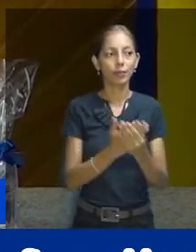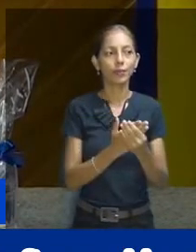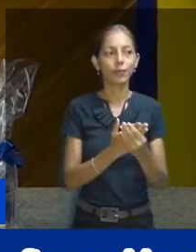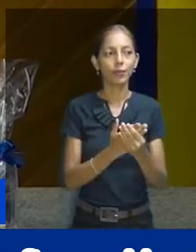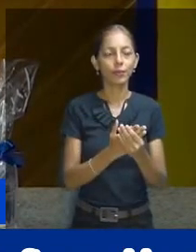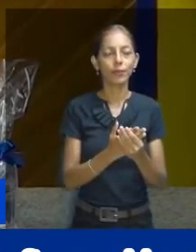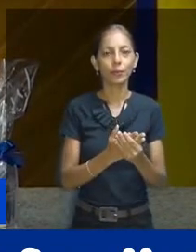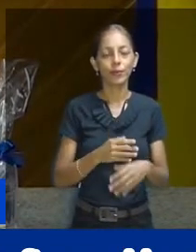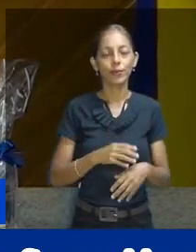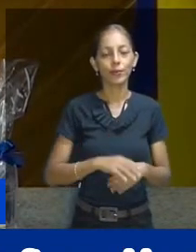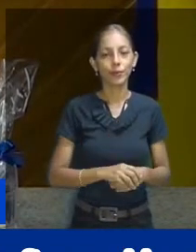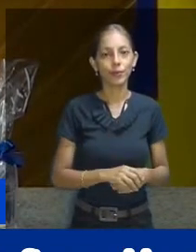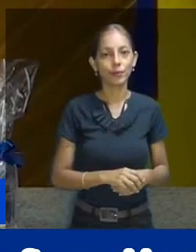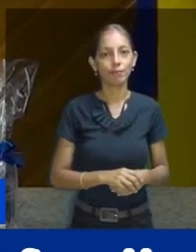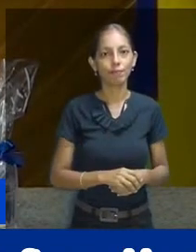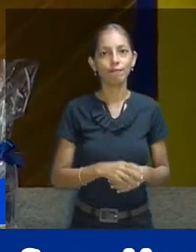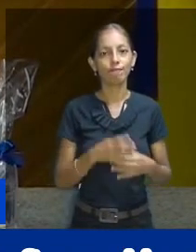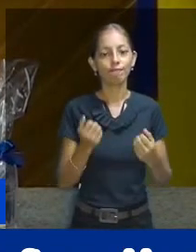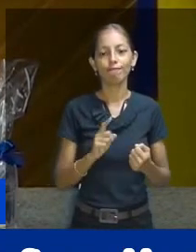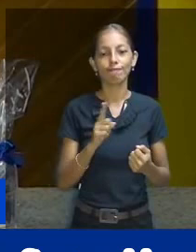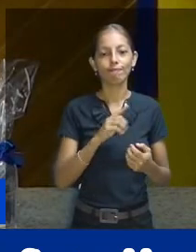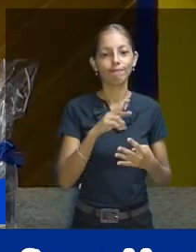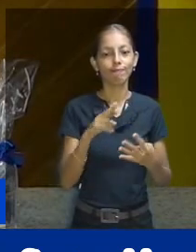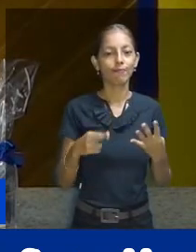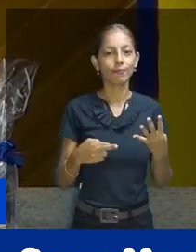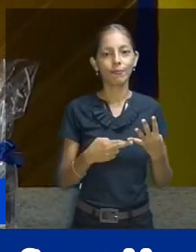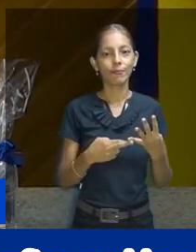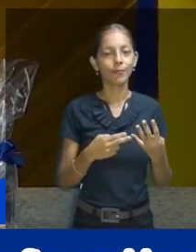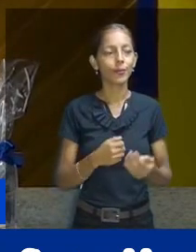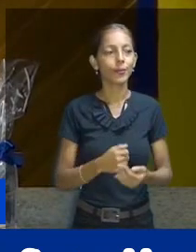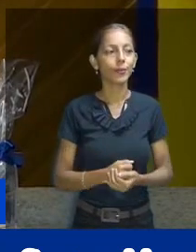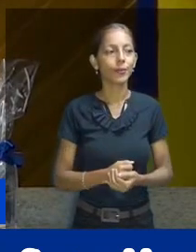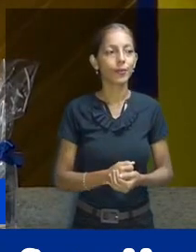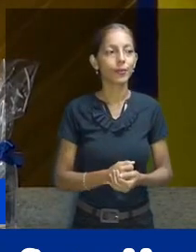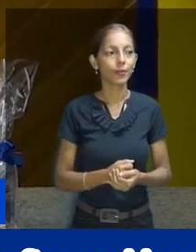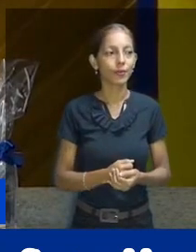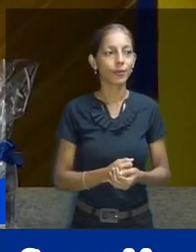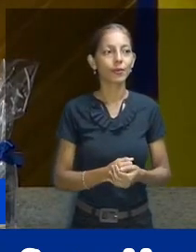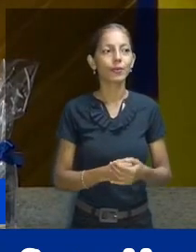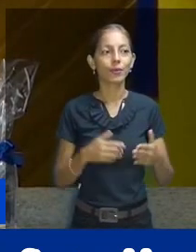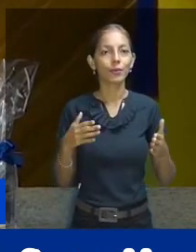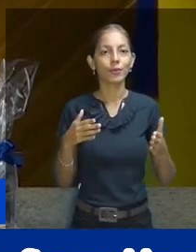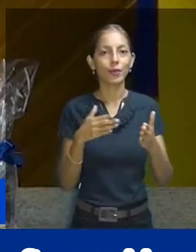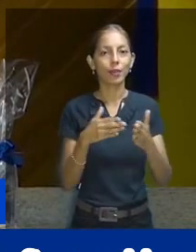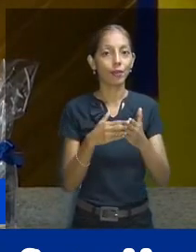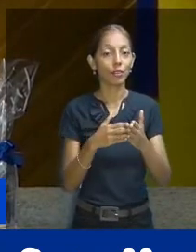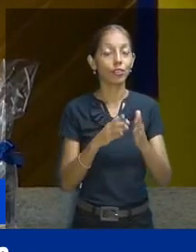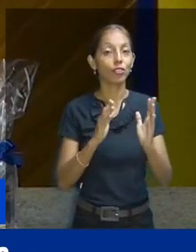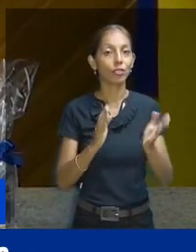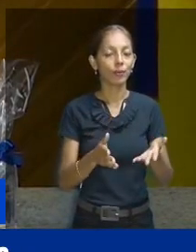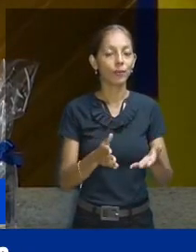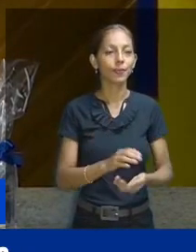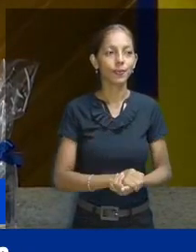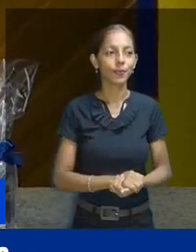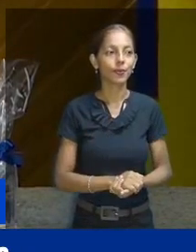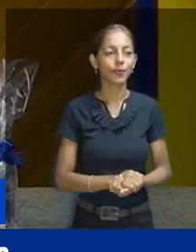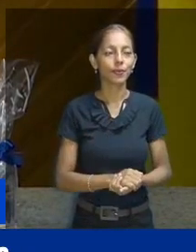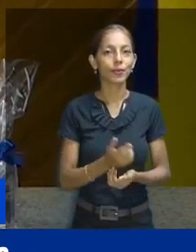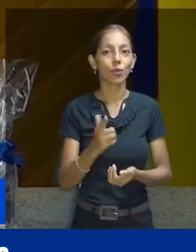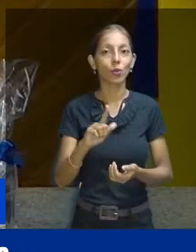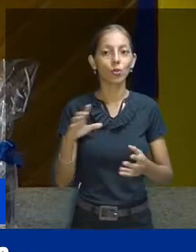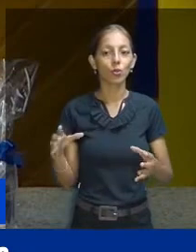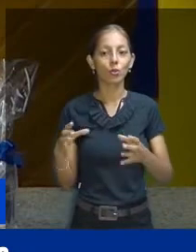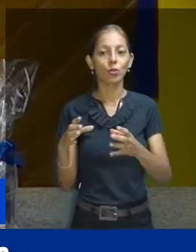que estamos apenas dando caráter integrativo. Vamos, enfim, ao bloco